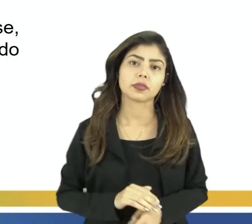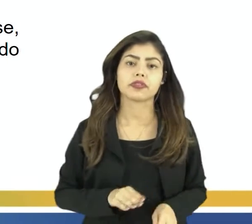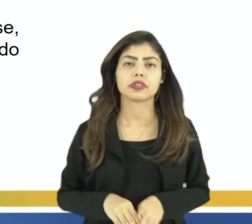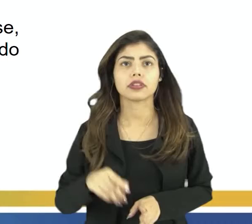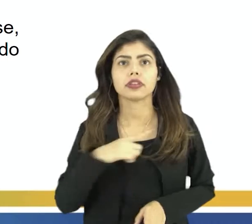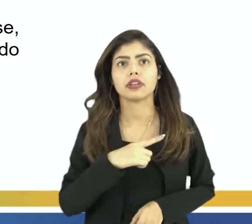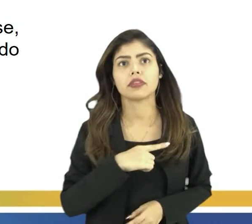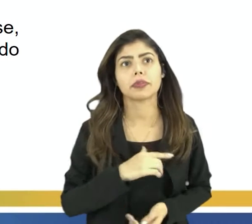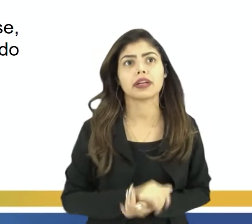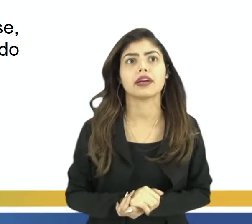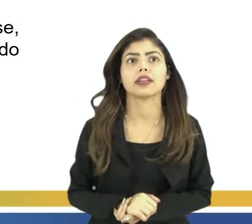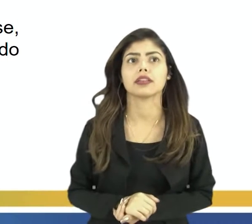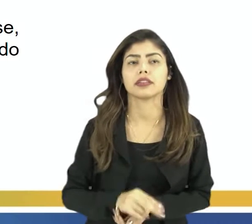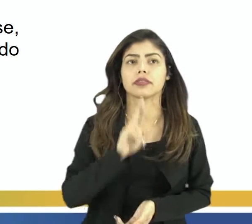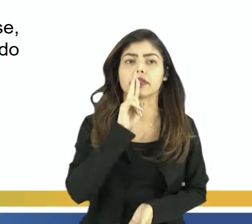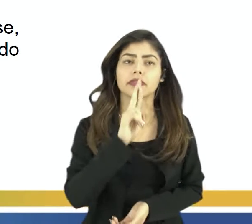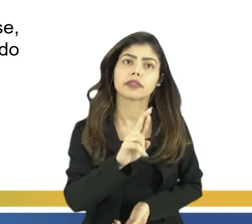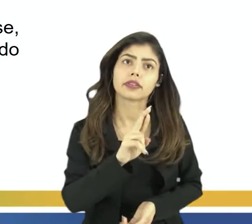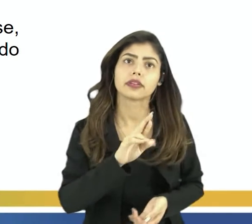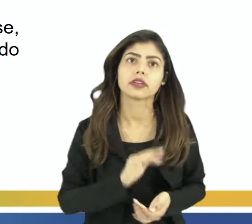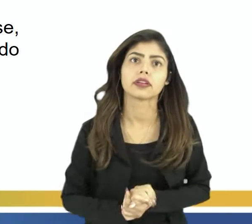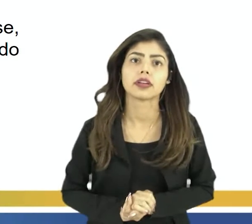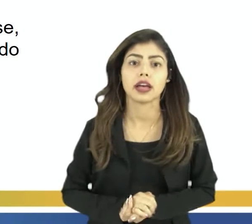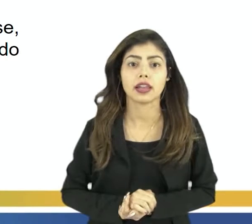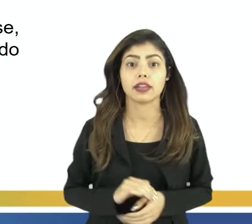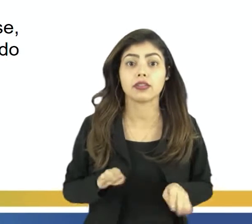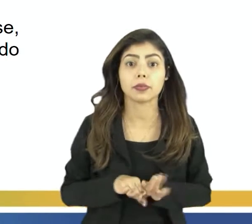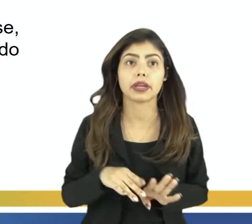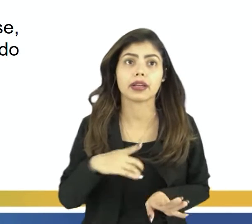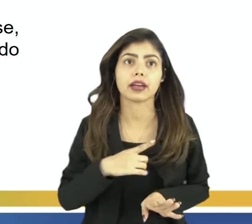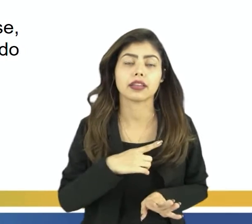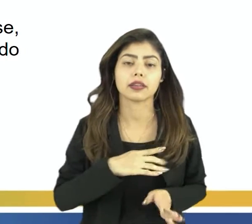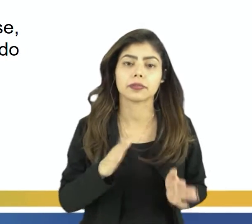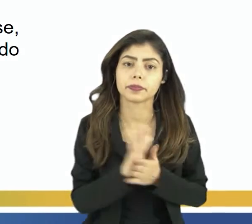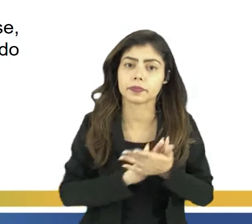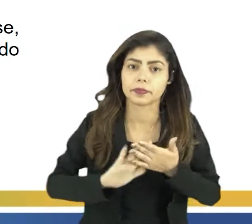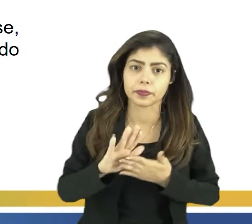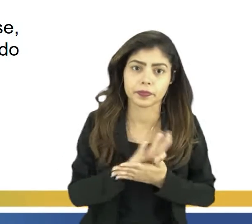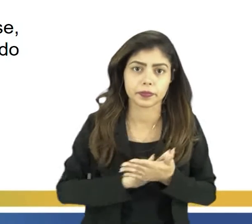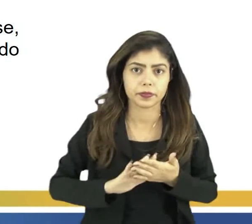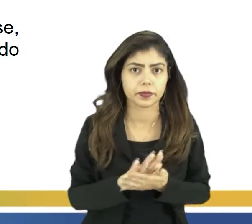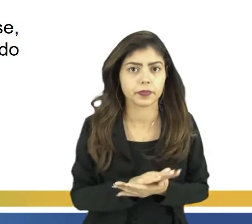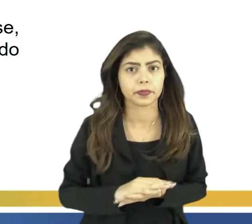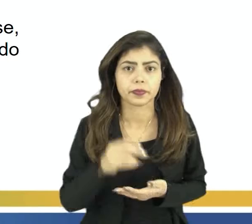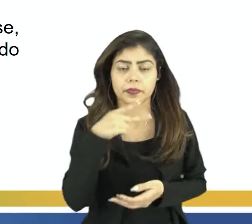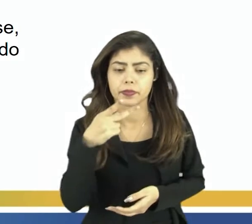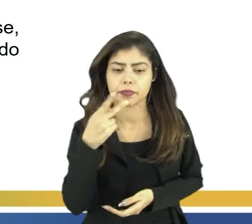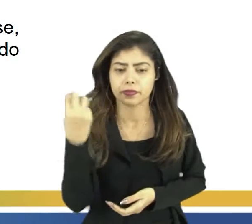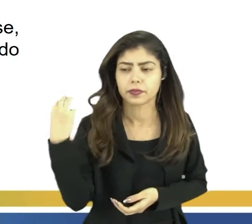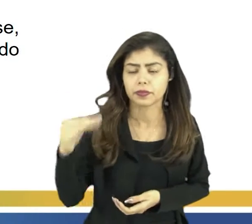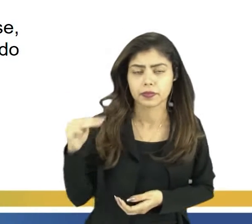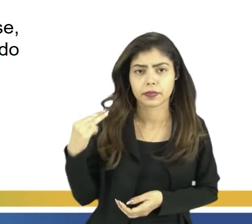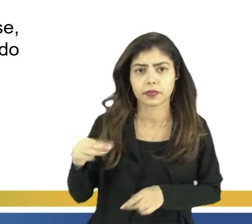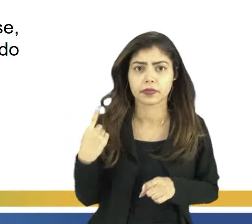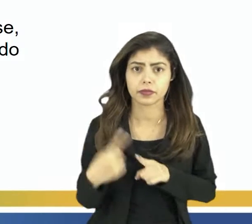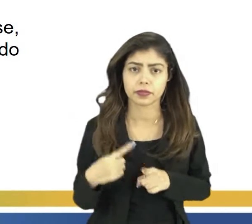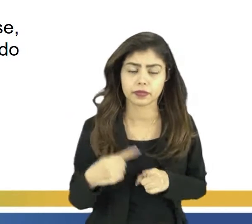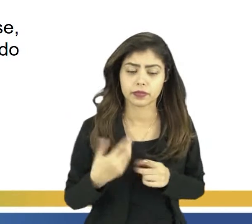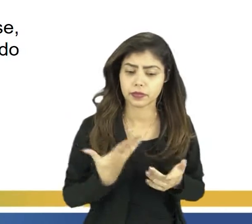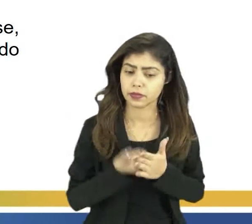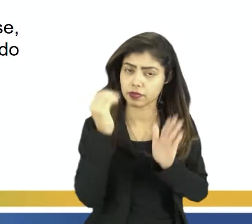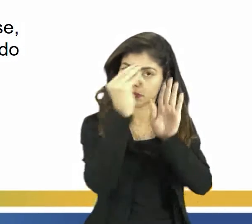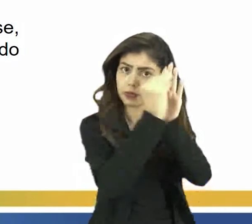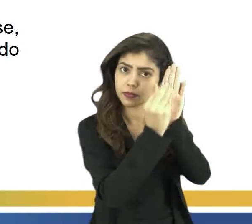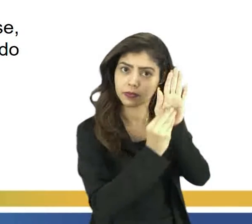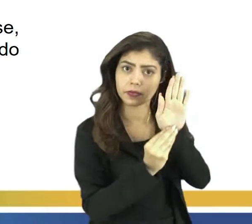dar a sua resolução. Vamos ver a solução? Antes de mais nada, nós já falamos que sempre em matemática, a gente tem que tirar sempre os dados